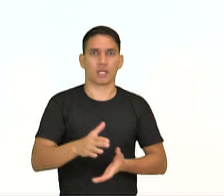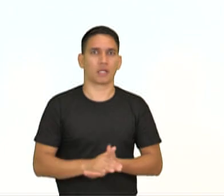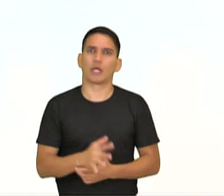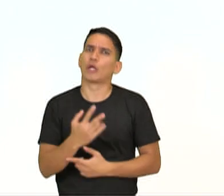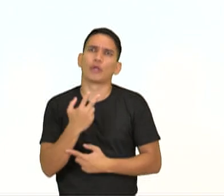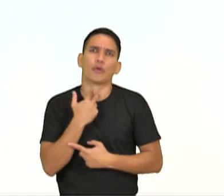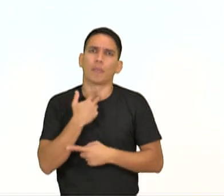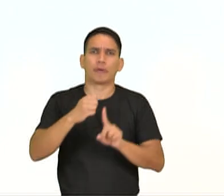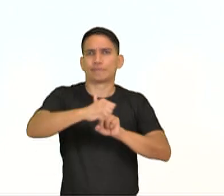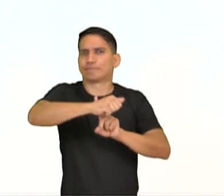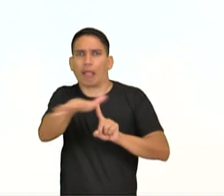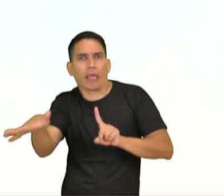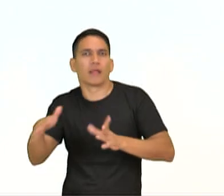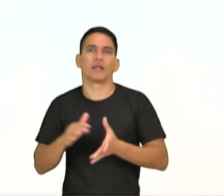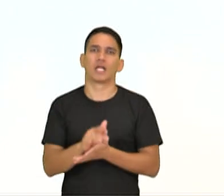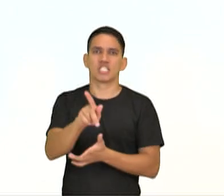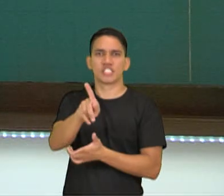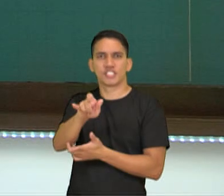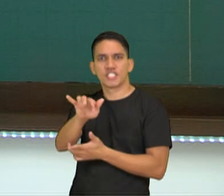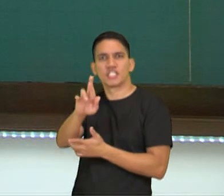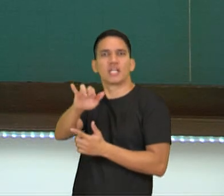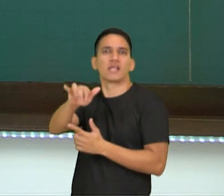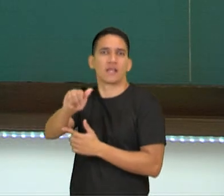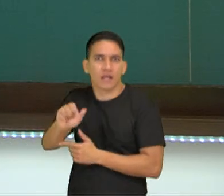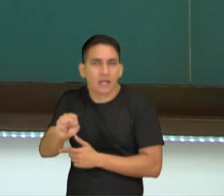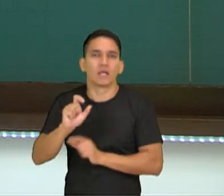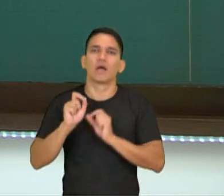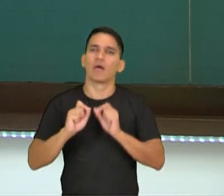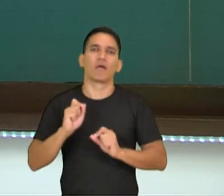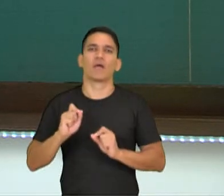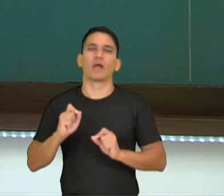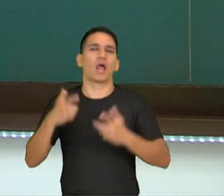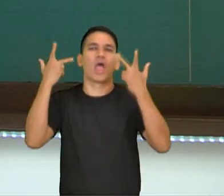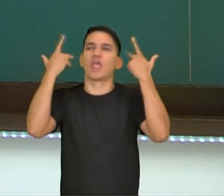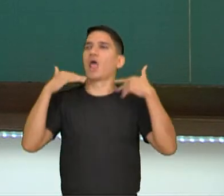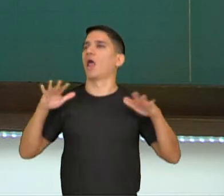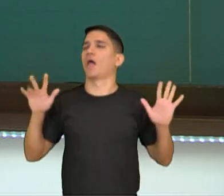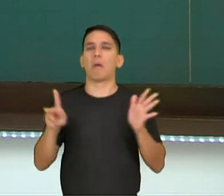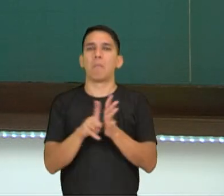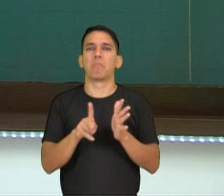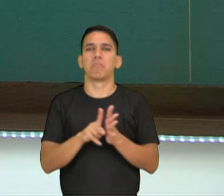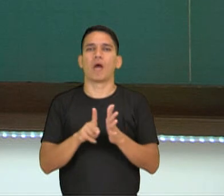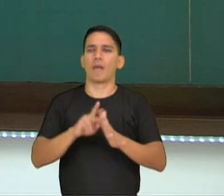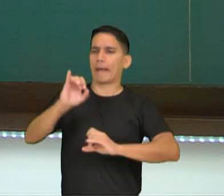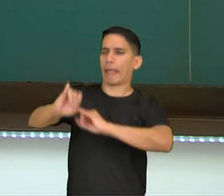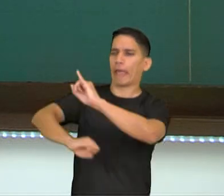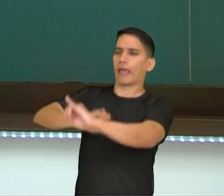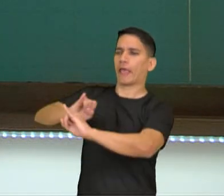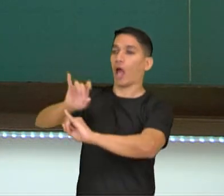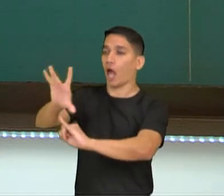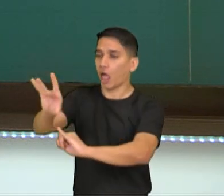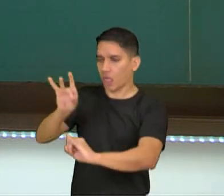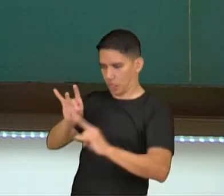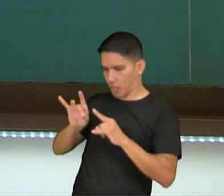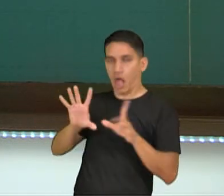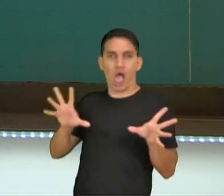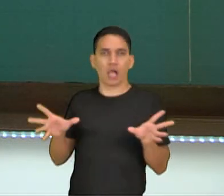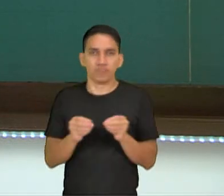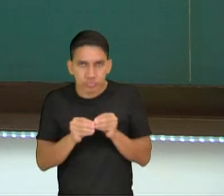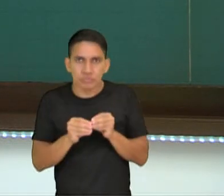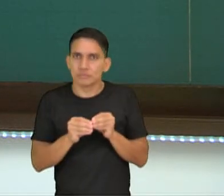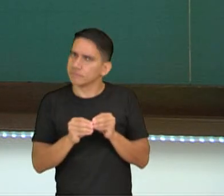escrever uma linguagem mais espontânea, né? Aquele chamado internetês que às vezes as pessoas utilizam com